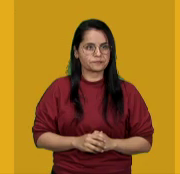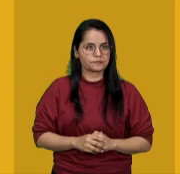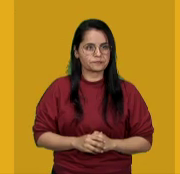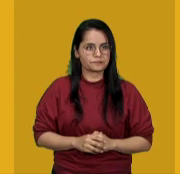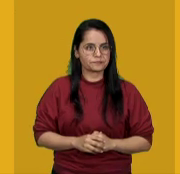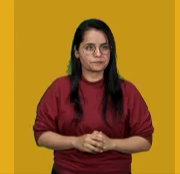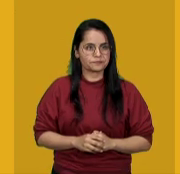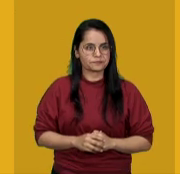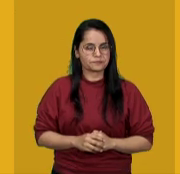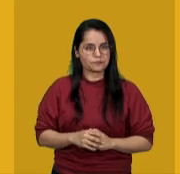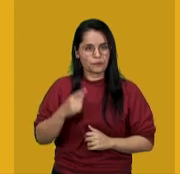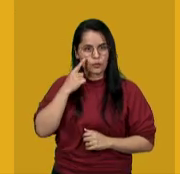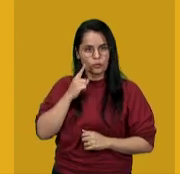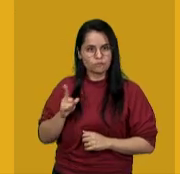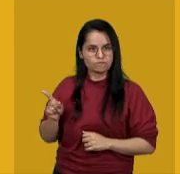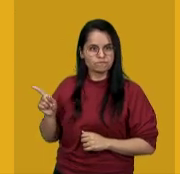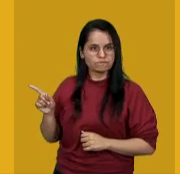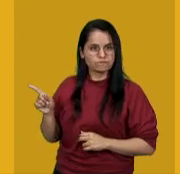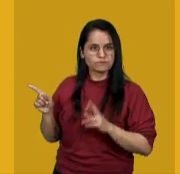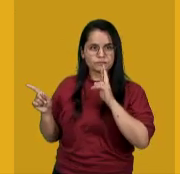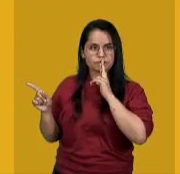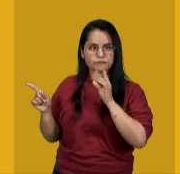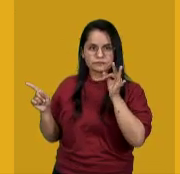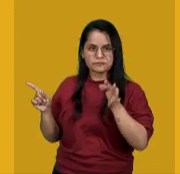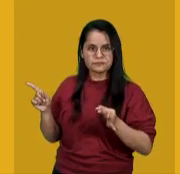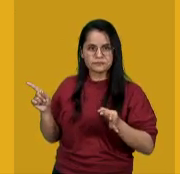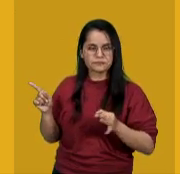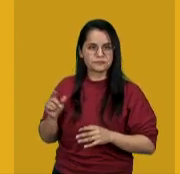ela vai provocar